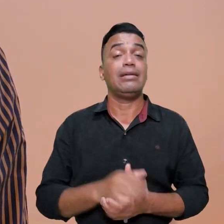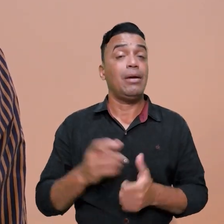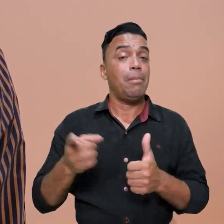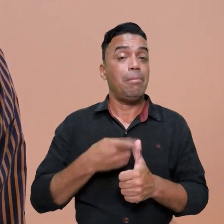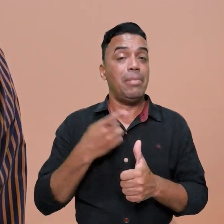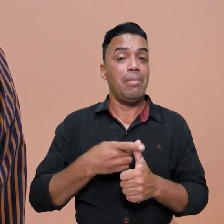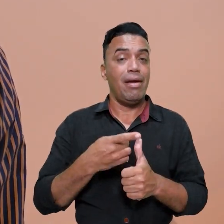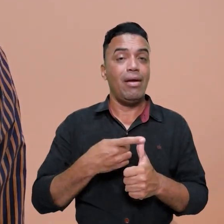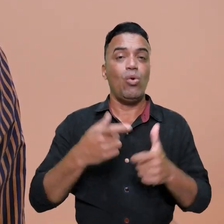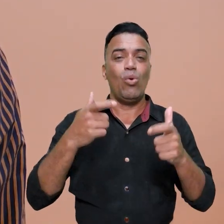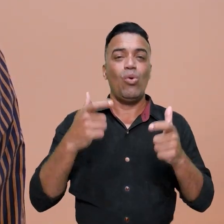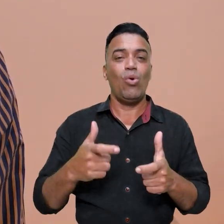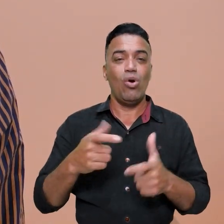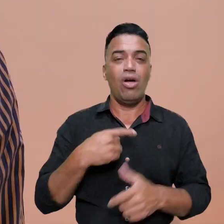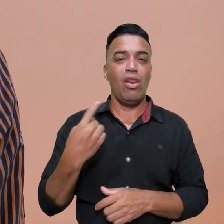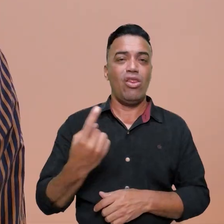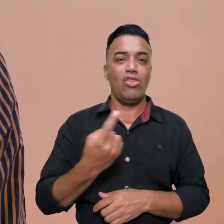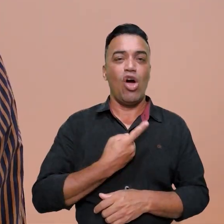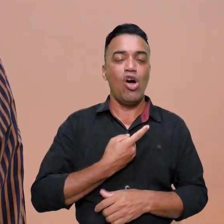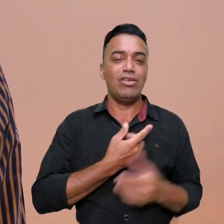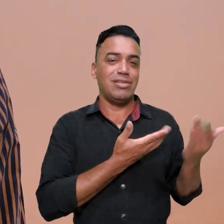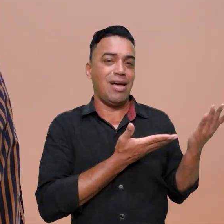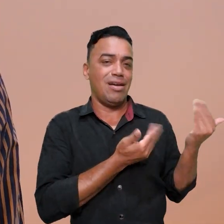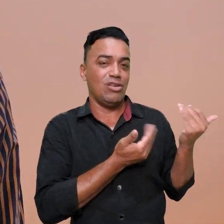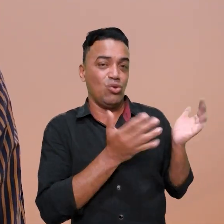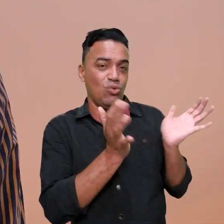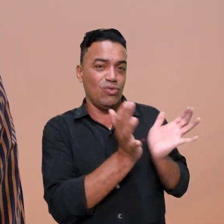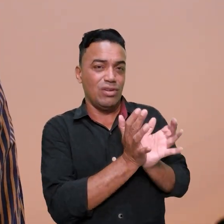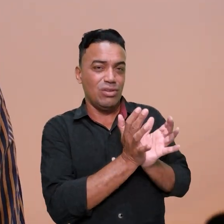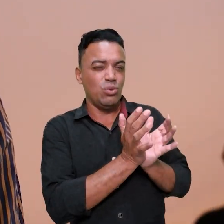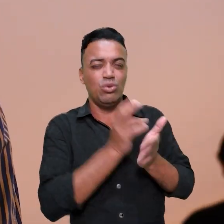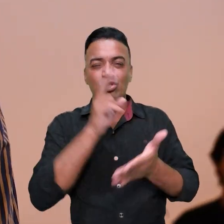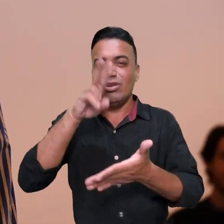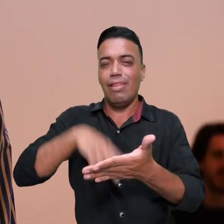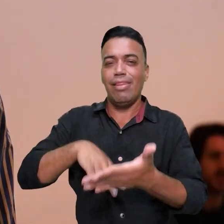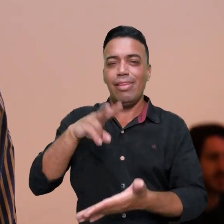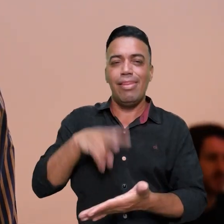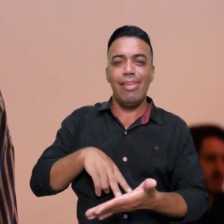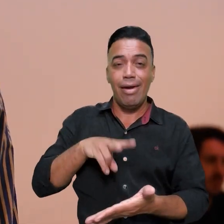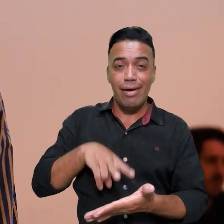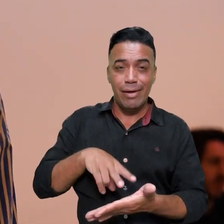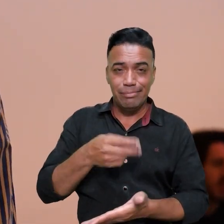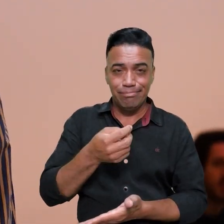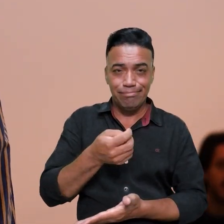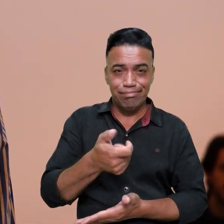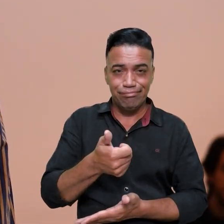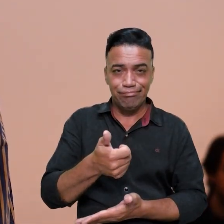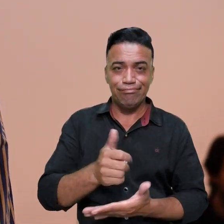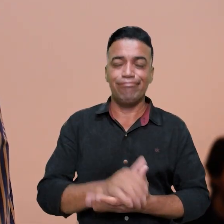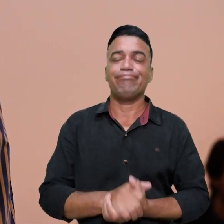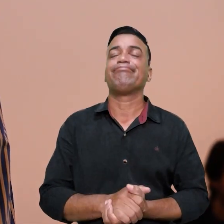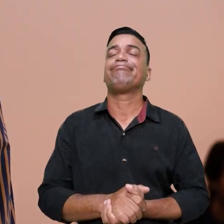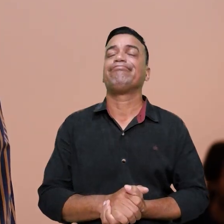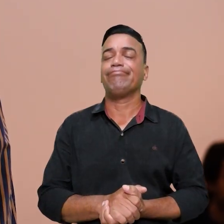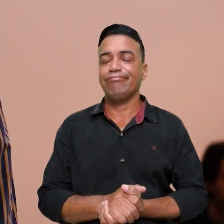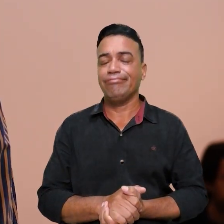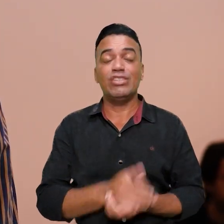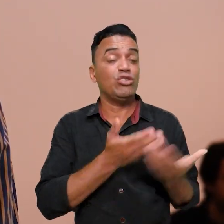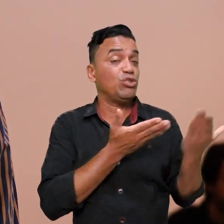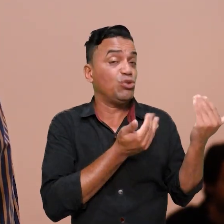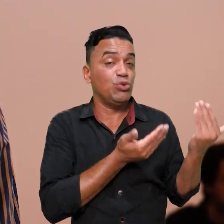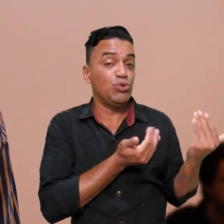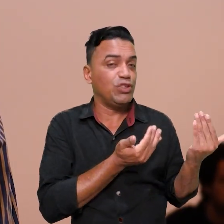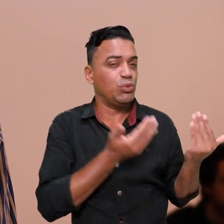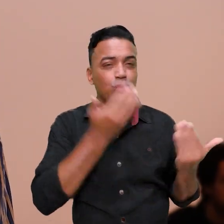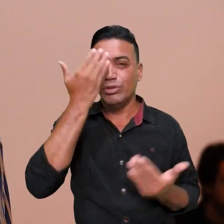primeiro lugar, a nossa juventude lê muito pouco. A nossa juventude não sabe o